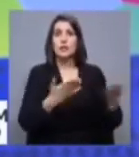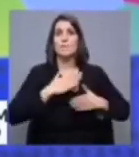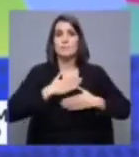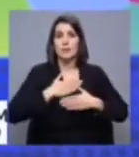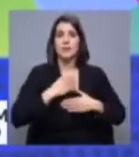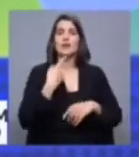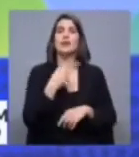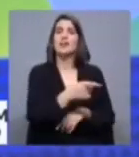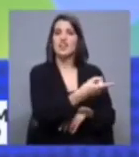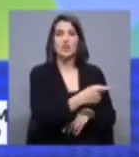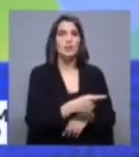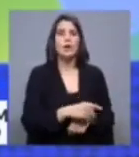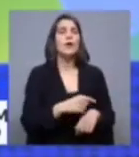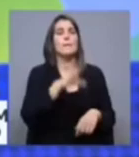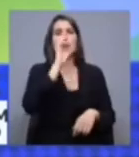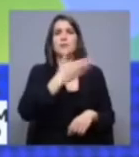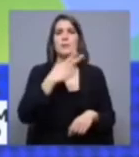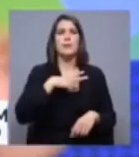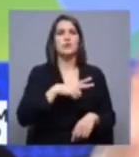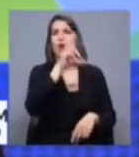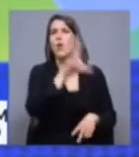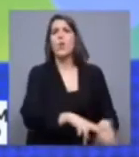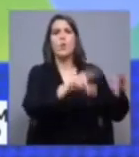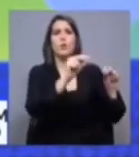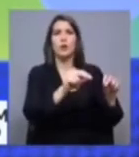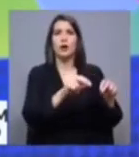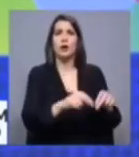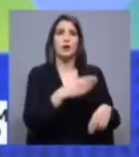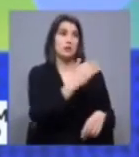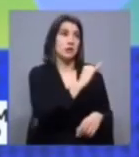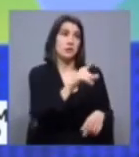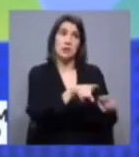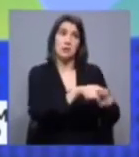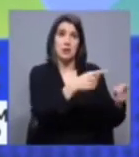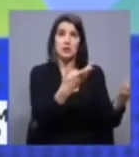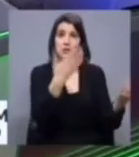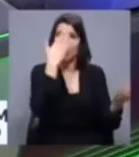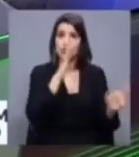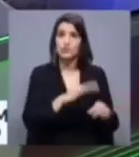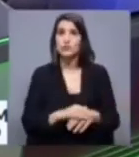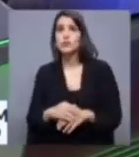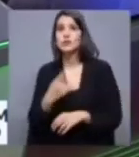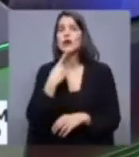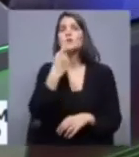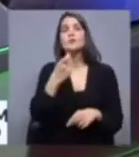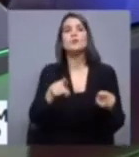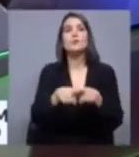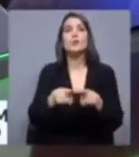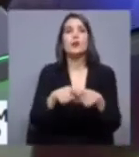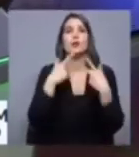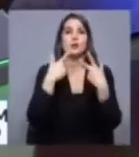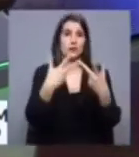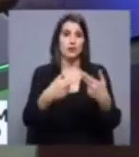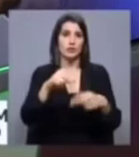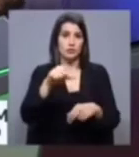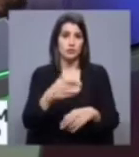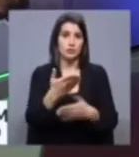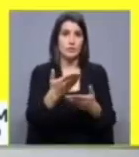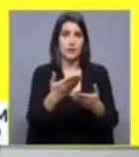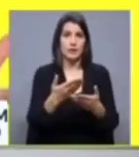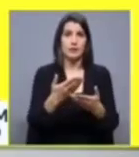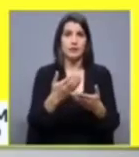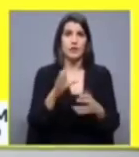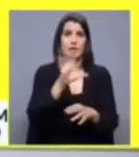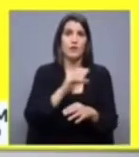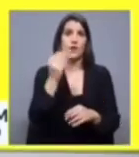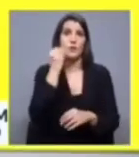mim, Rui Rio nunca seria o Primeiro-Ministro que Portugal precisa. E acho que isso é como a Iniciativa Liberal. João, queria ter a mesma pergunta, ou seja, com as críticas que tem feito também à